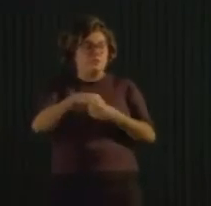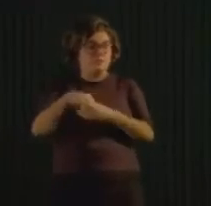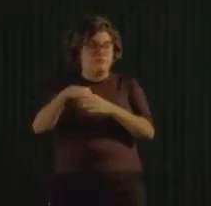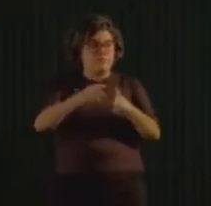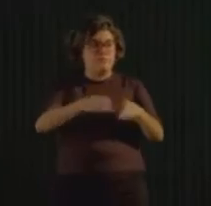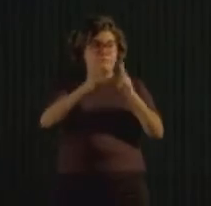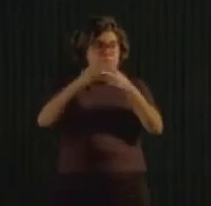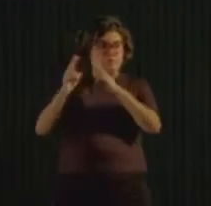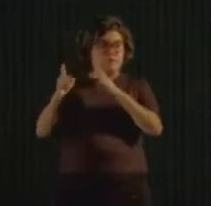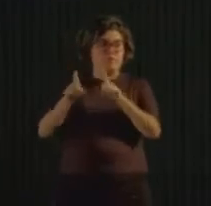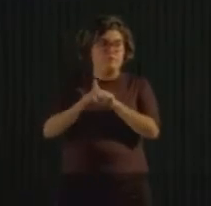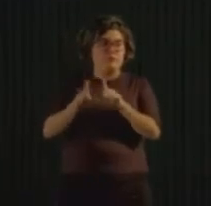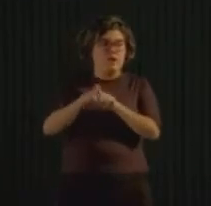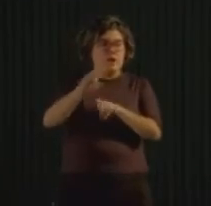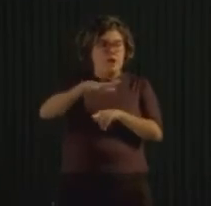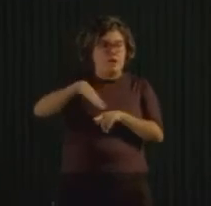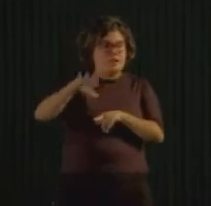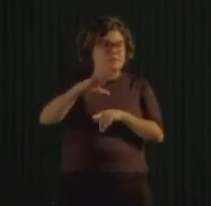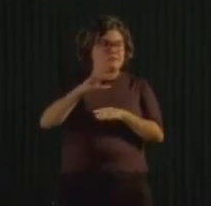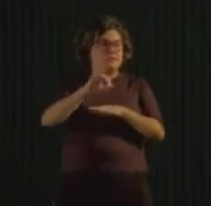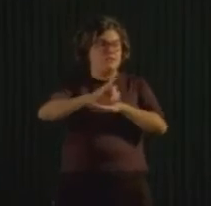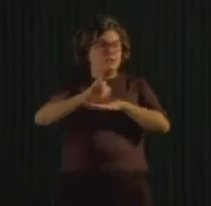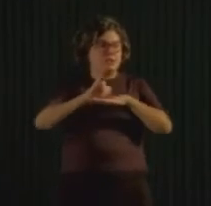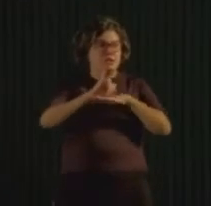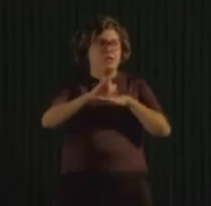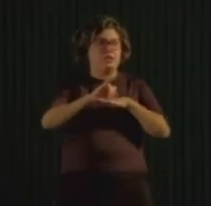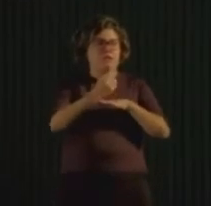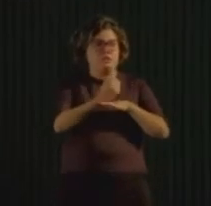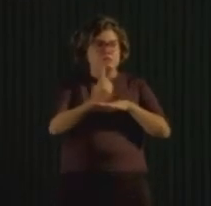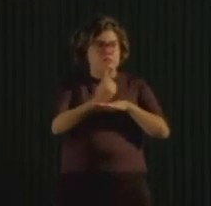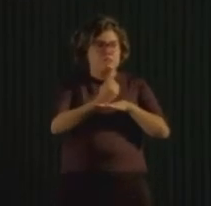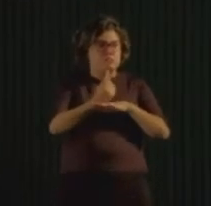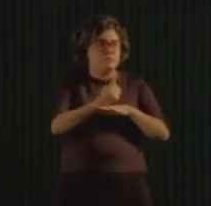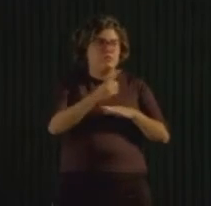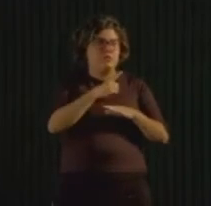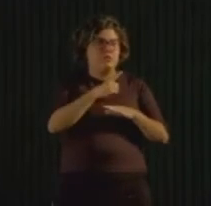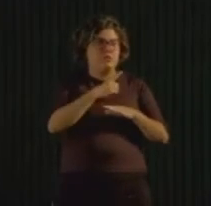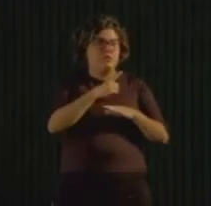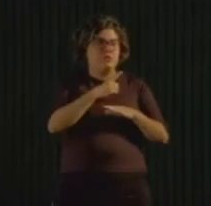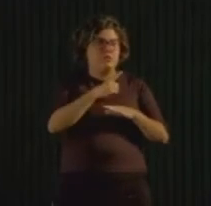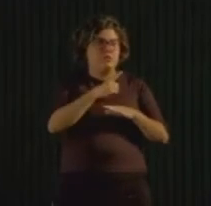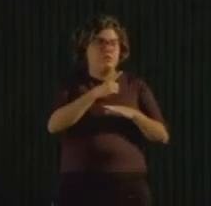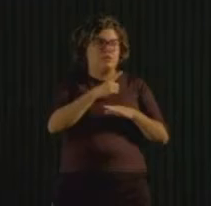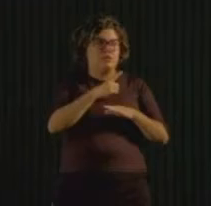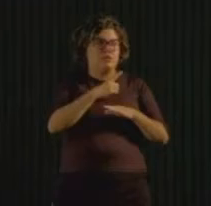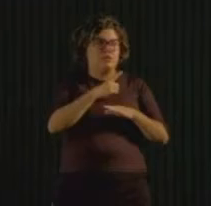ou semi-urbanas, e as áreas remotas, ilhas, áreas isoladas em unidades de conservação